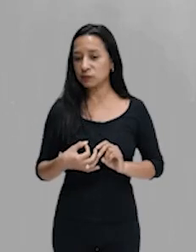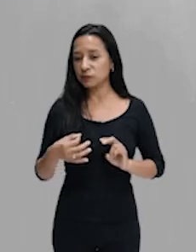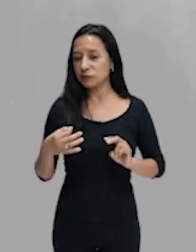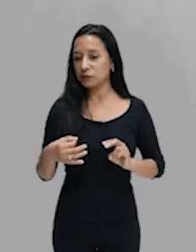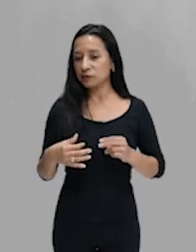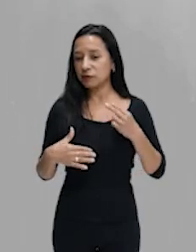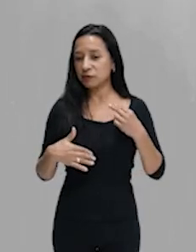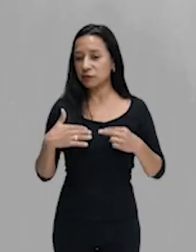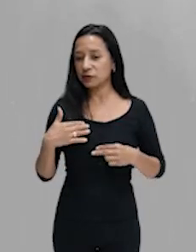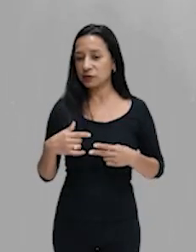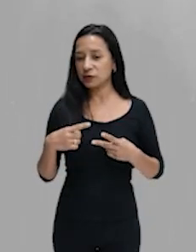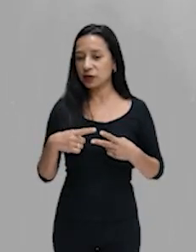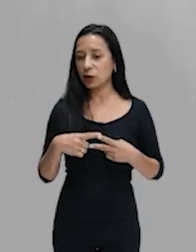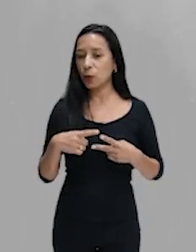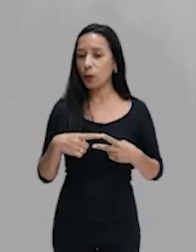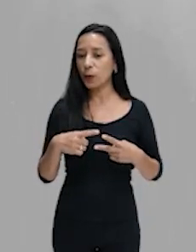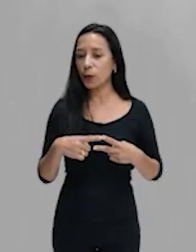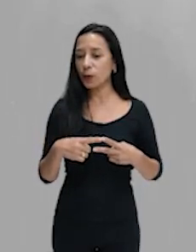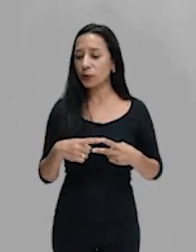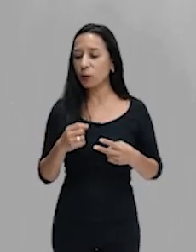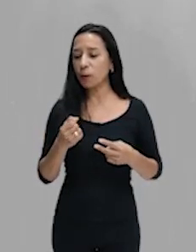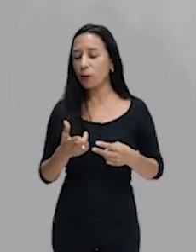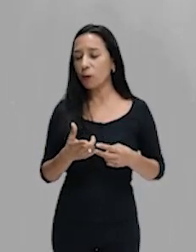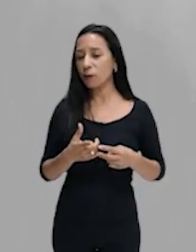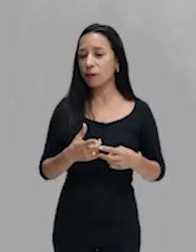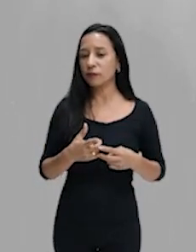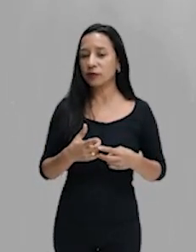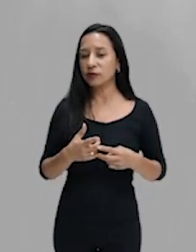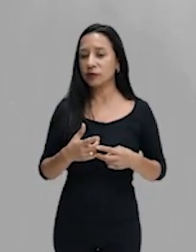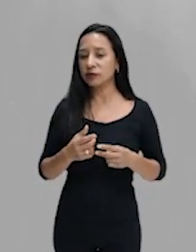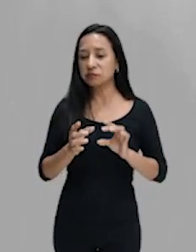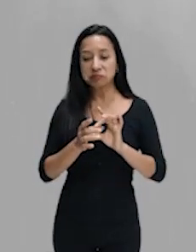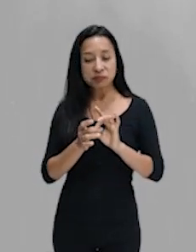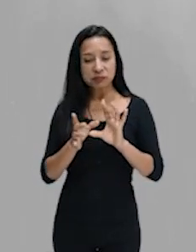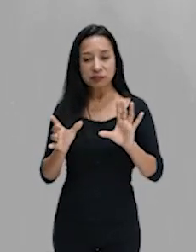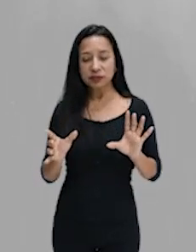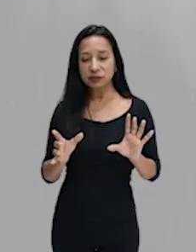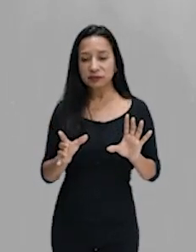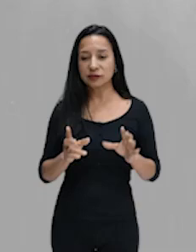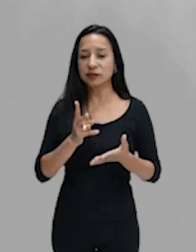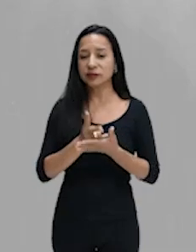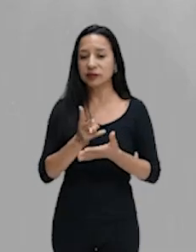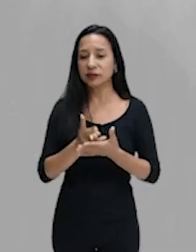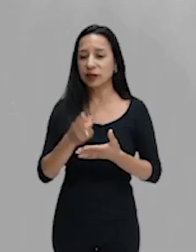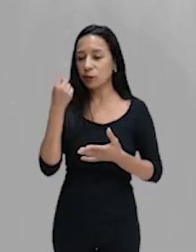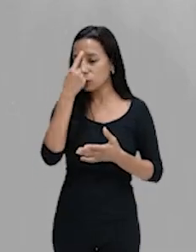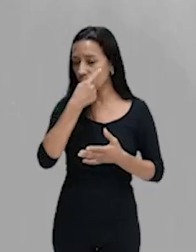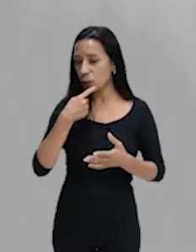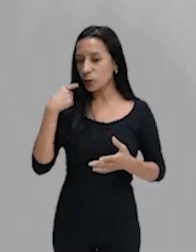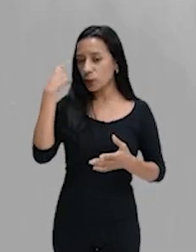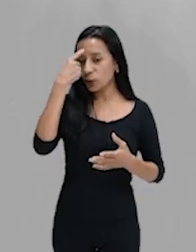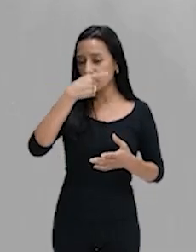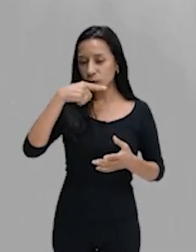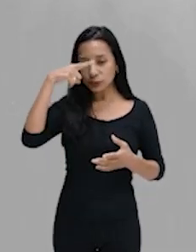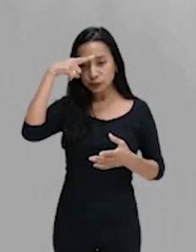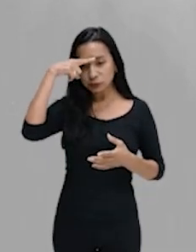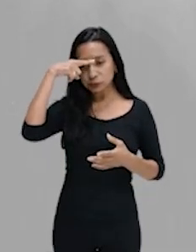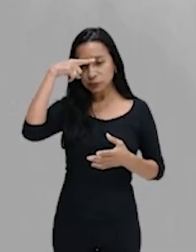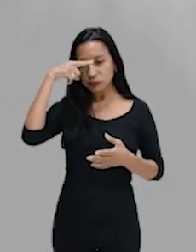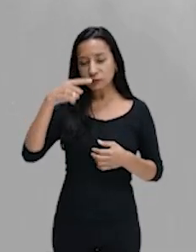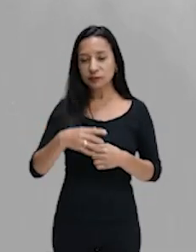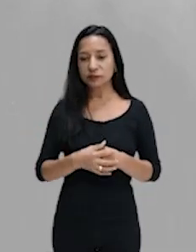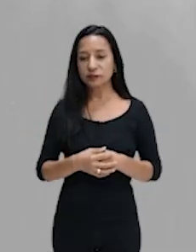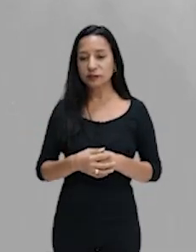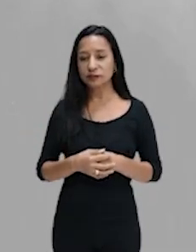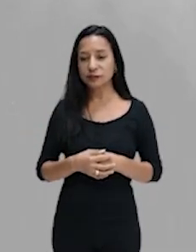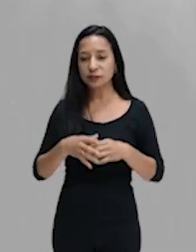com coque na cabeça, sempre com as sobrancelhas bem marcadas, tá? E nesse primeiro quadro aqui, que é o quadro da minha direita, eu tenho a Frida no